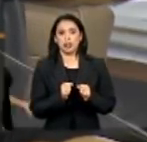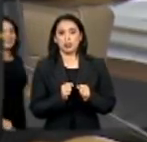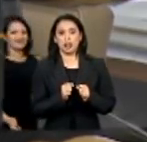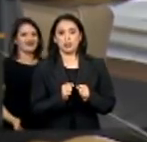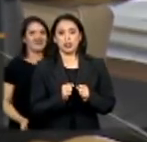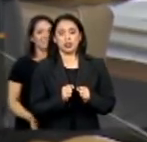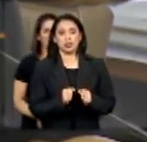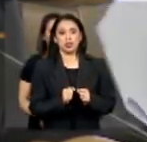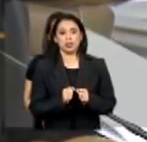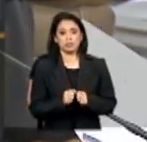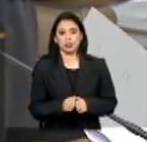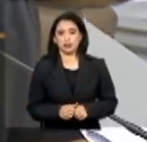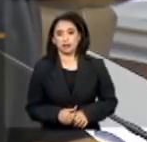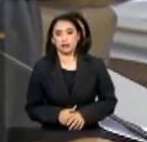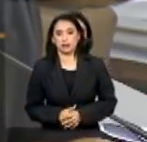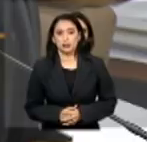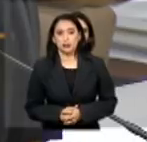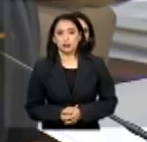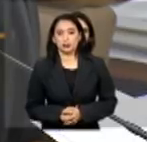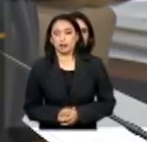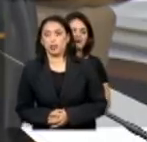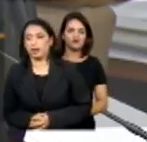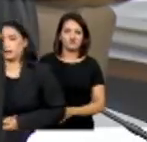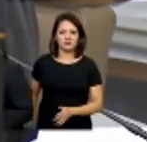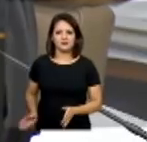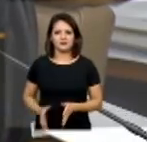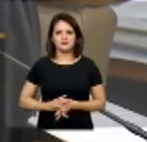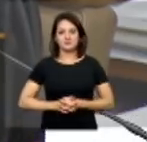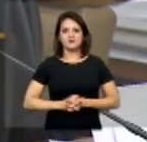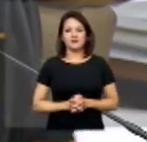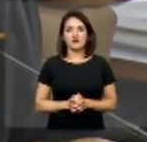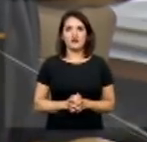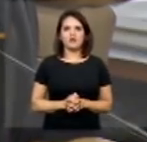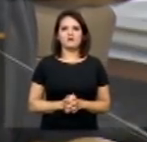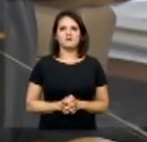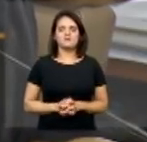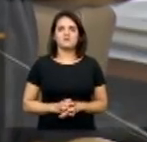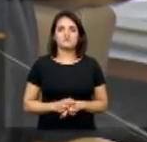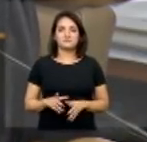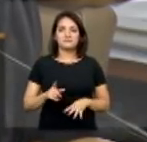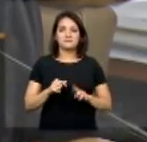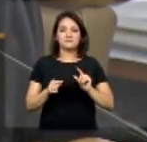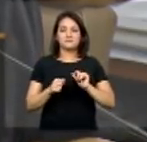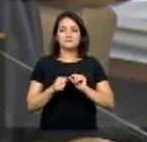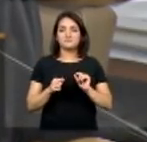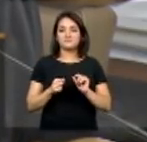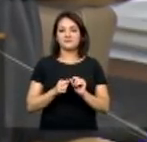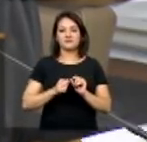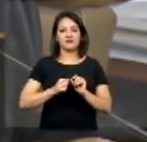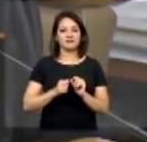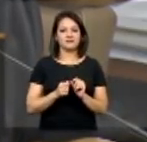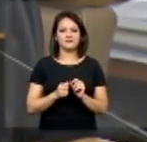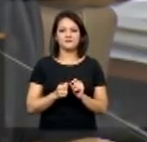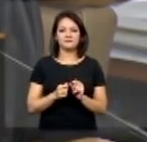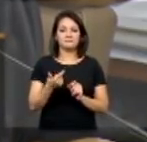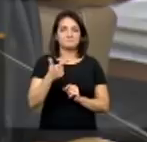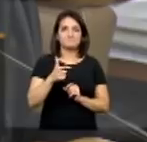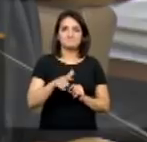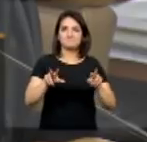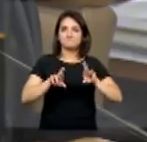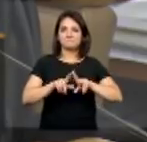que podia tê lo feito na reforma e não o fez não traz qualquer distinção